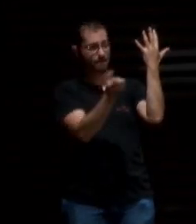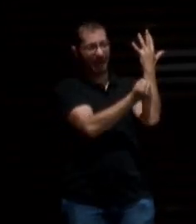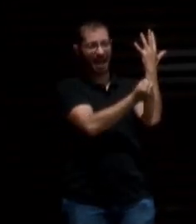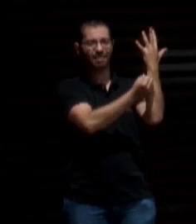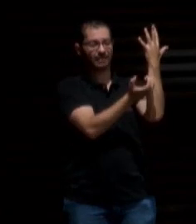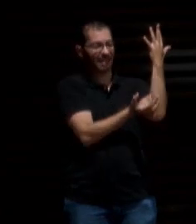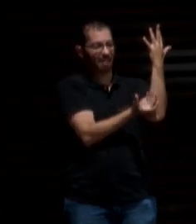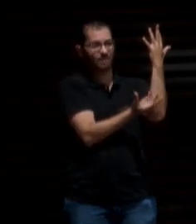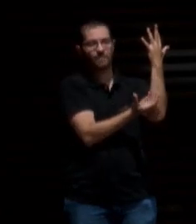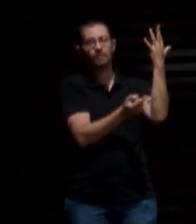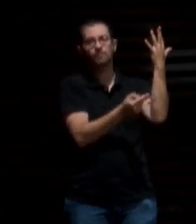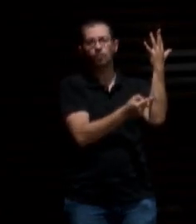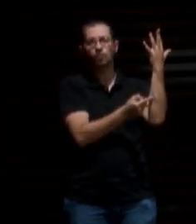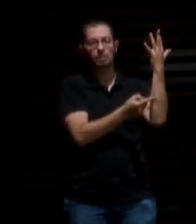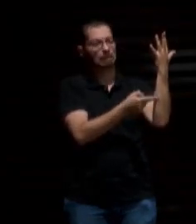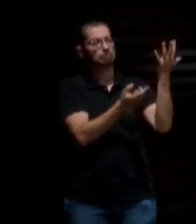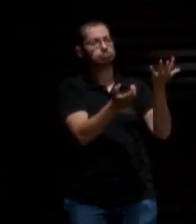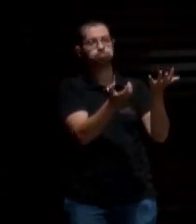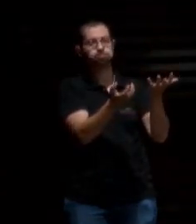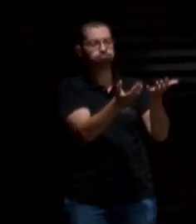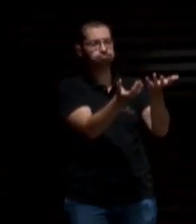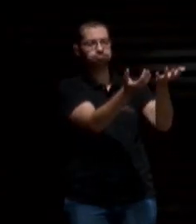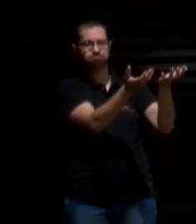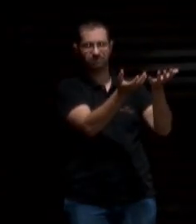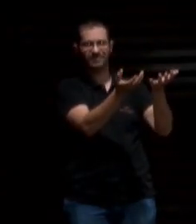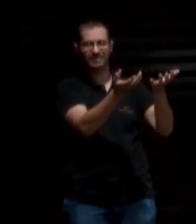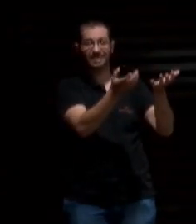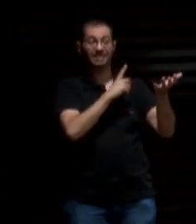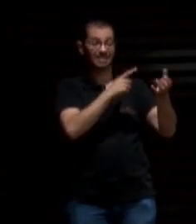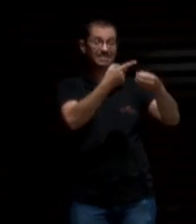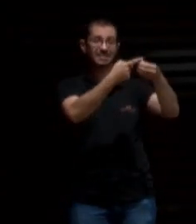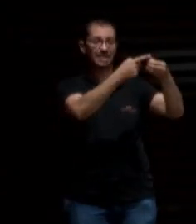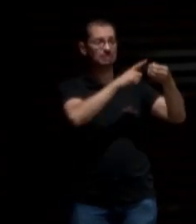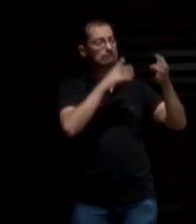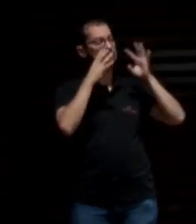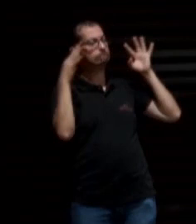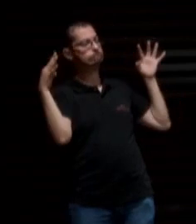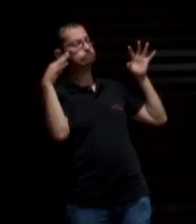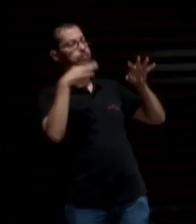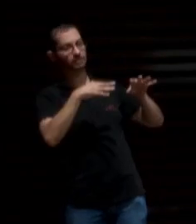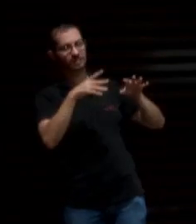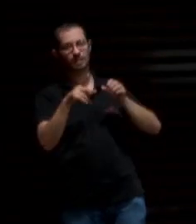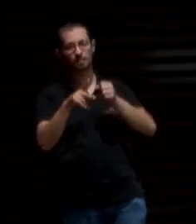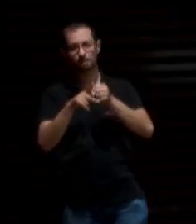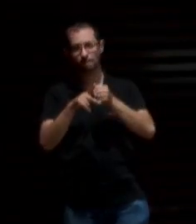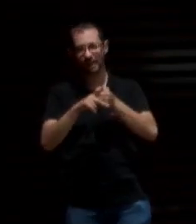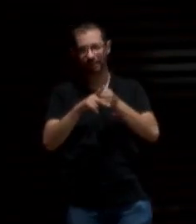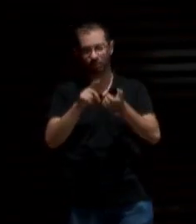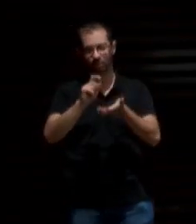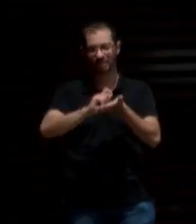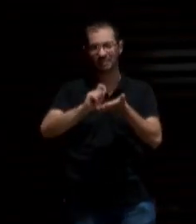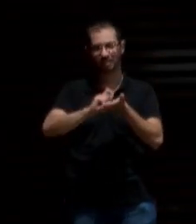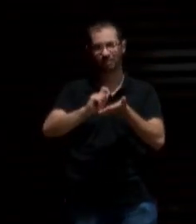Foi para esse povo que Pedro escreveu essa carta. E eu gostaria de meditar nesse pequeno trecho